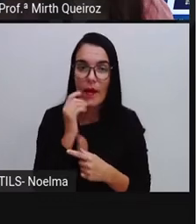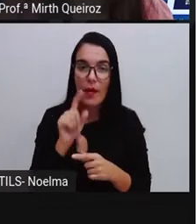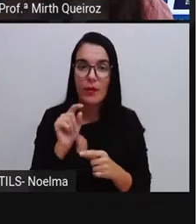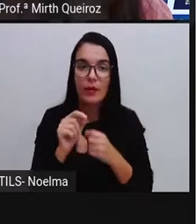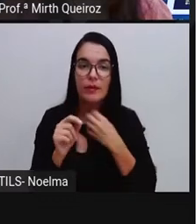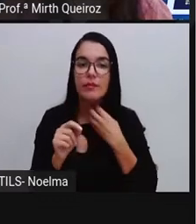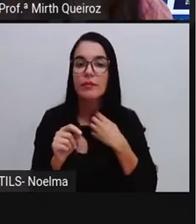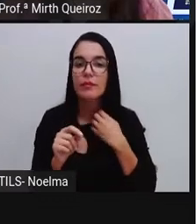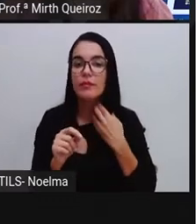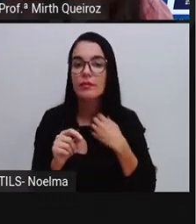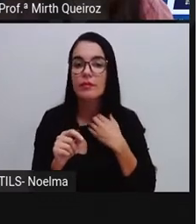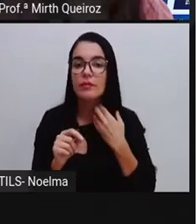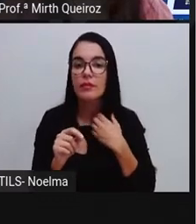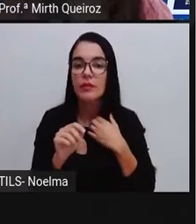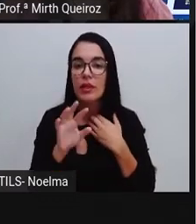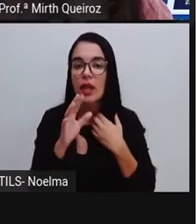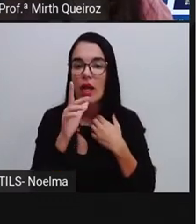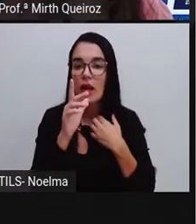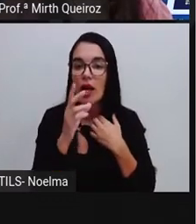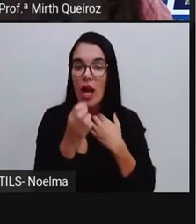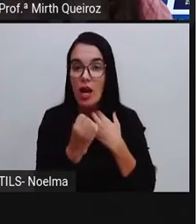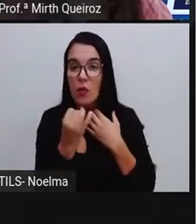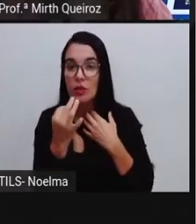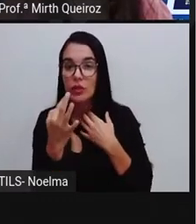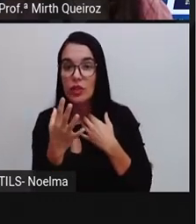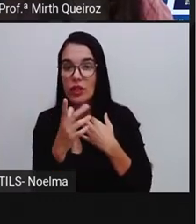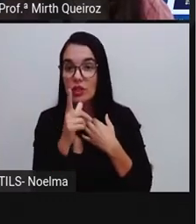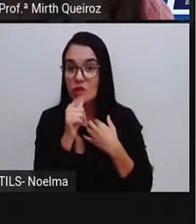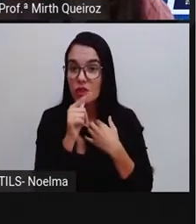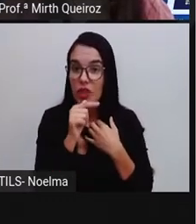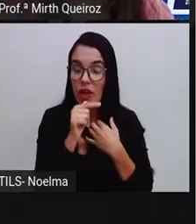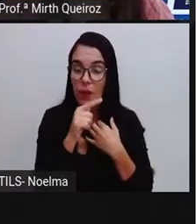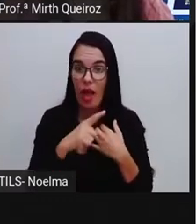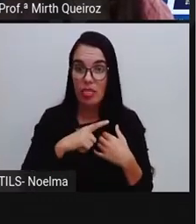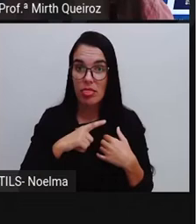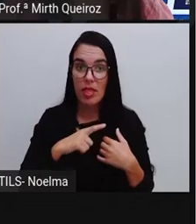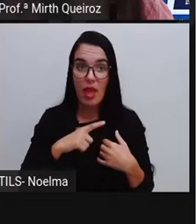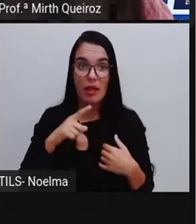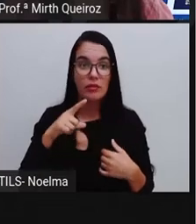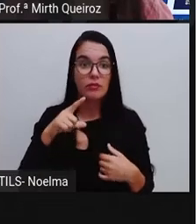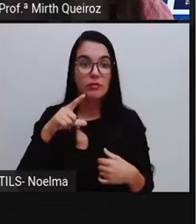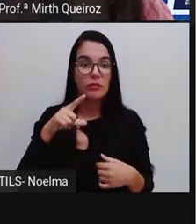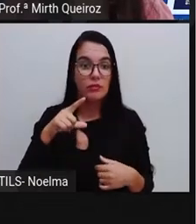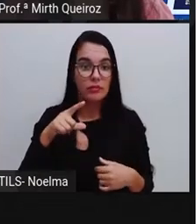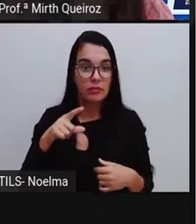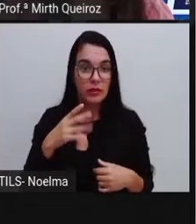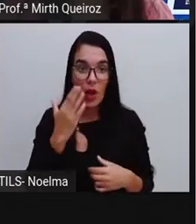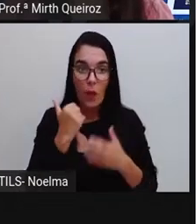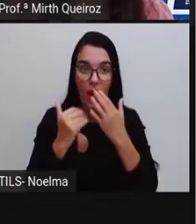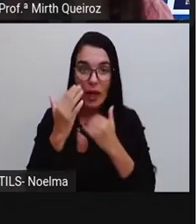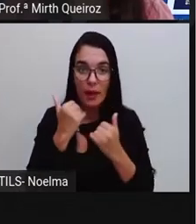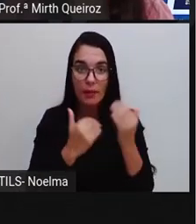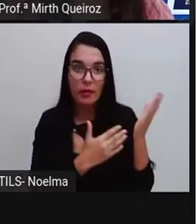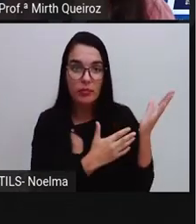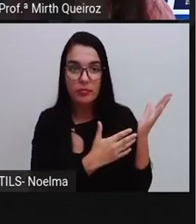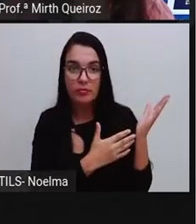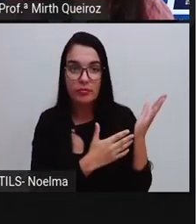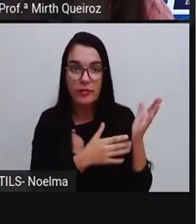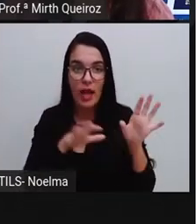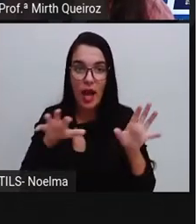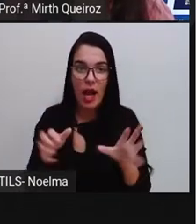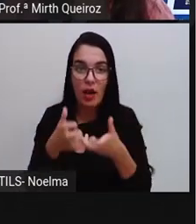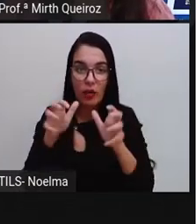95%, possui, né, 95% de água. Tem a quantidade em melancia, cenoura, maçã, beterraba